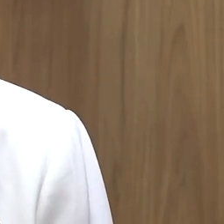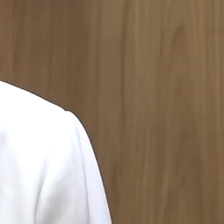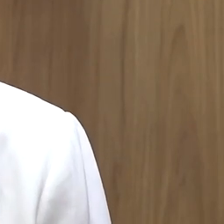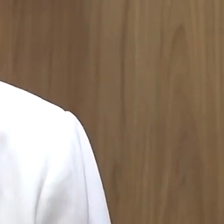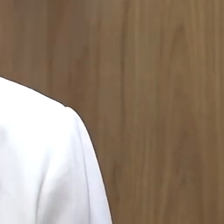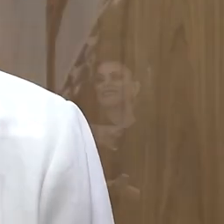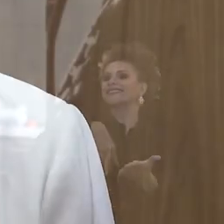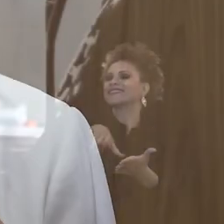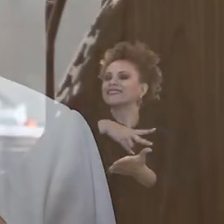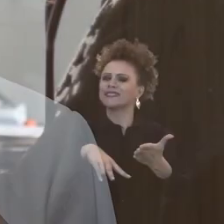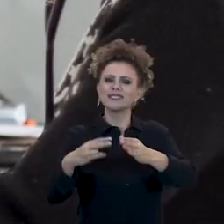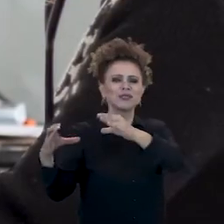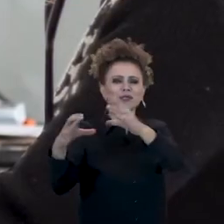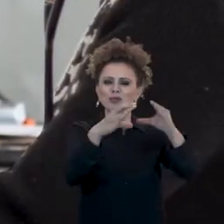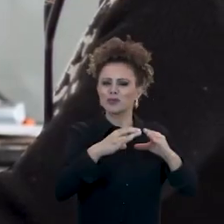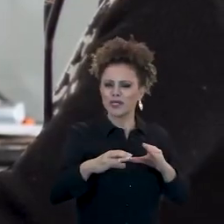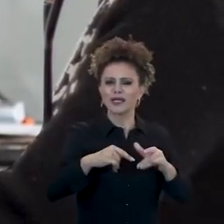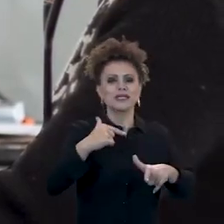pelo MEC,